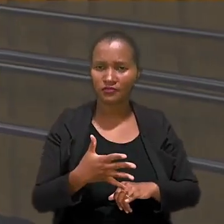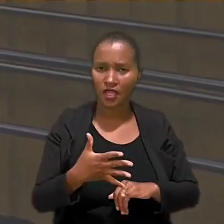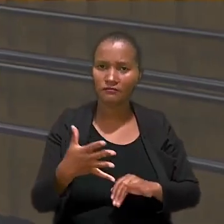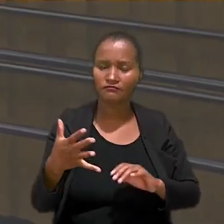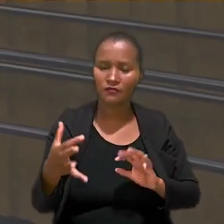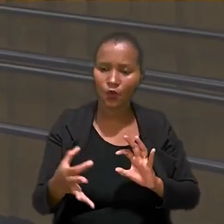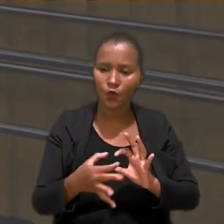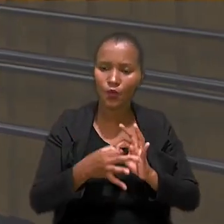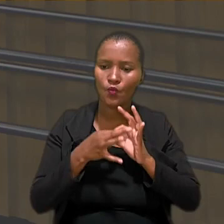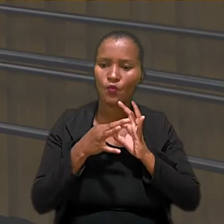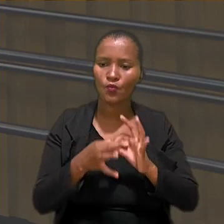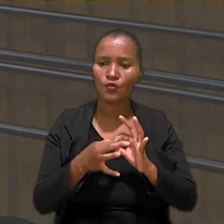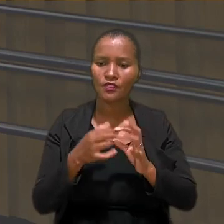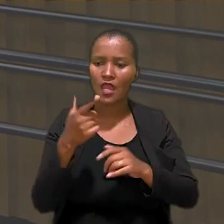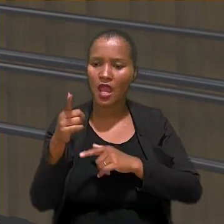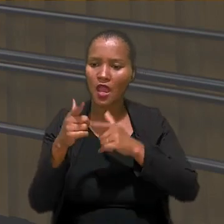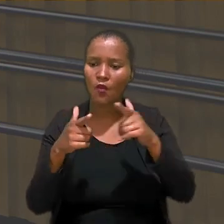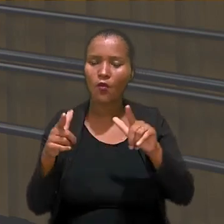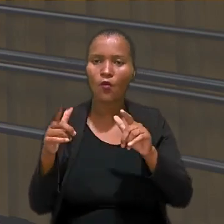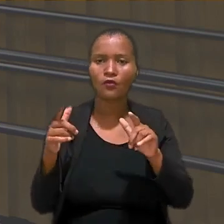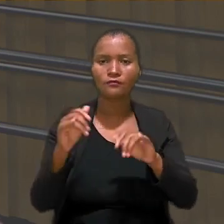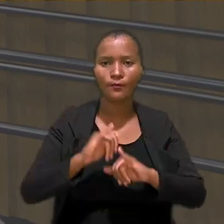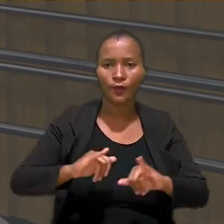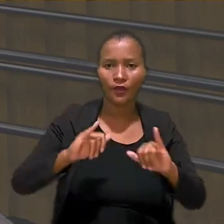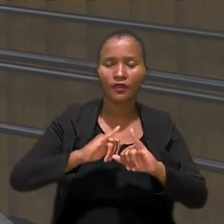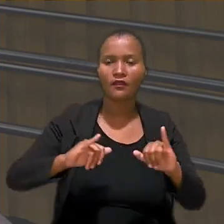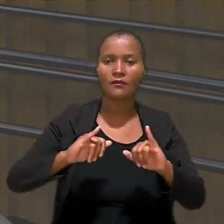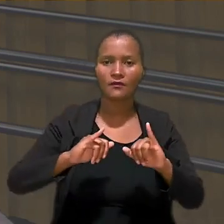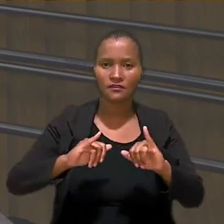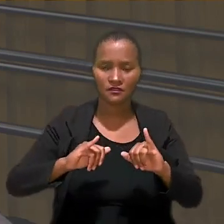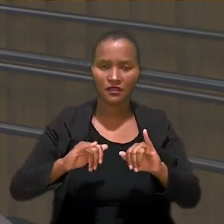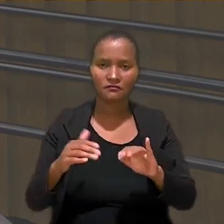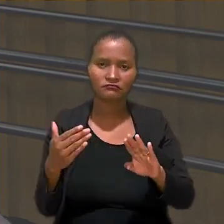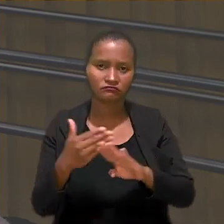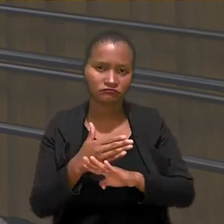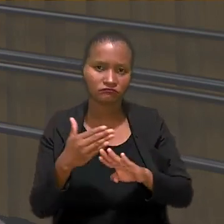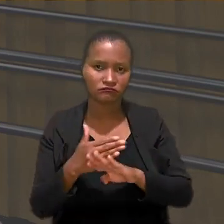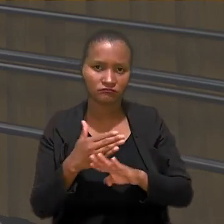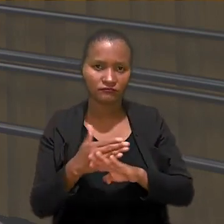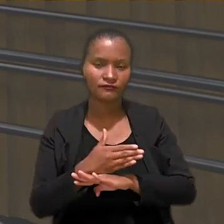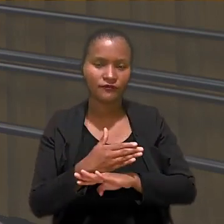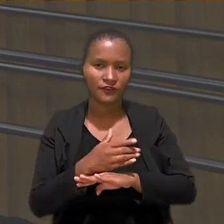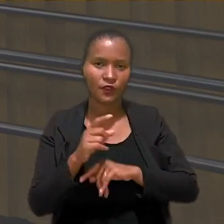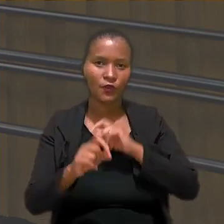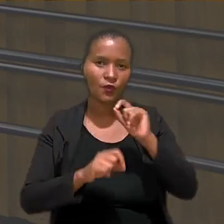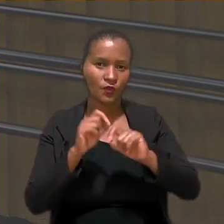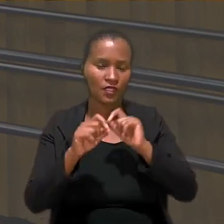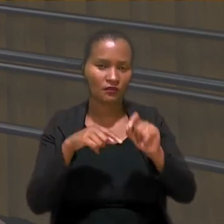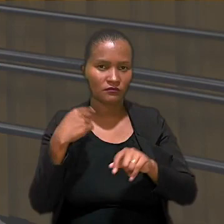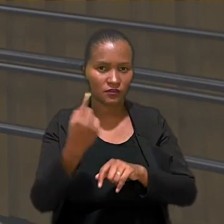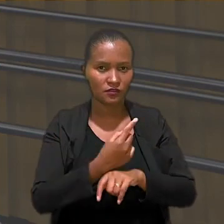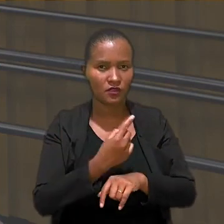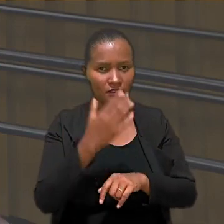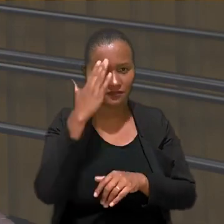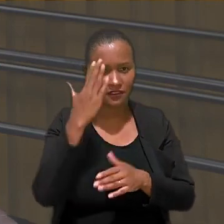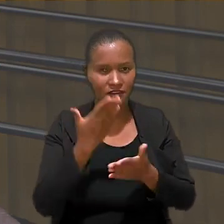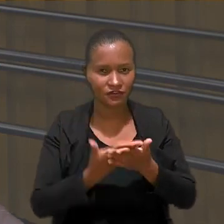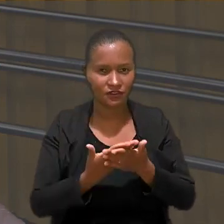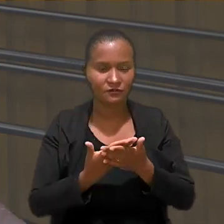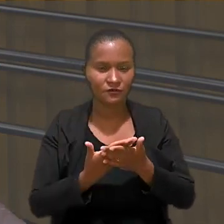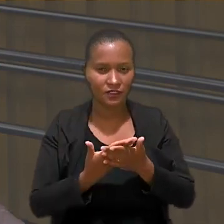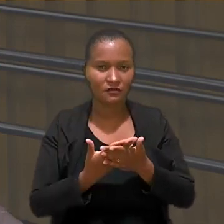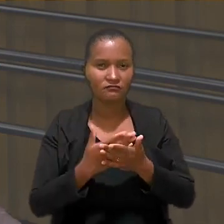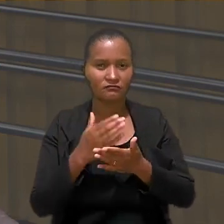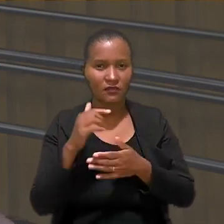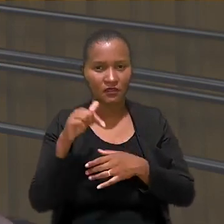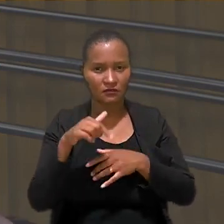que se une, na verdade, a outros programas que compõem aquilo que nós concebemos aqui no Tribunal